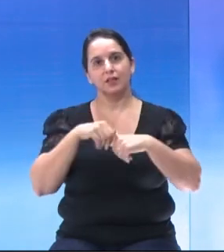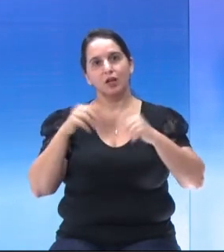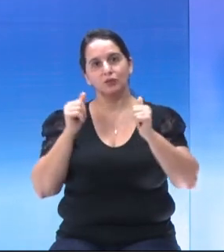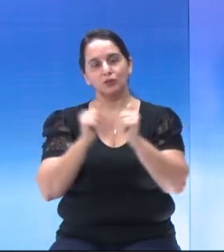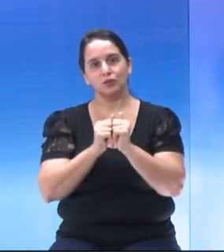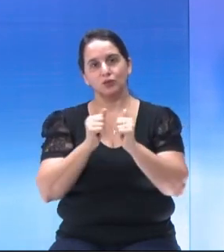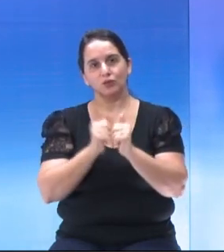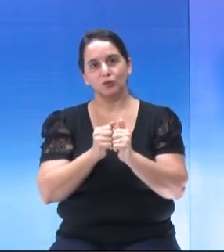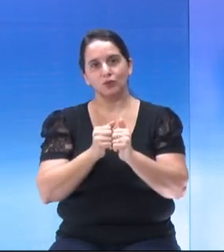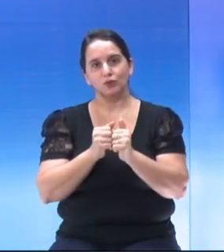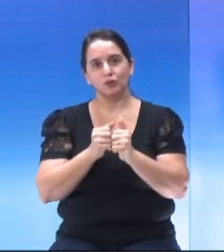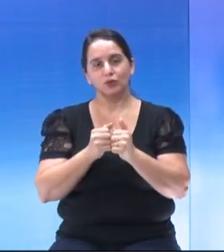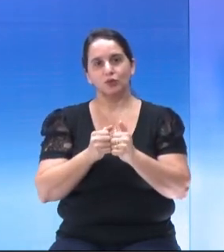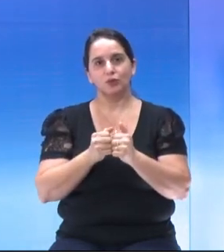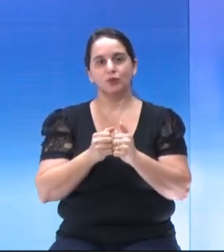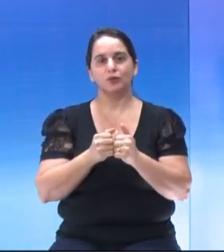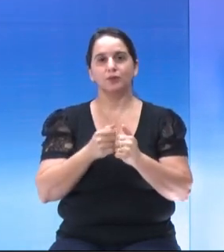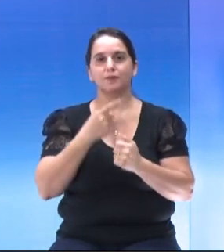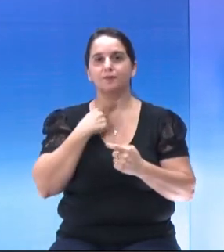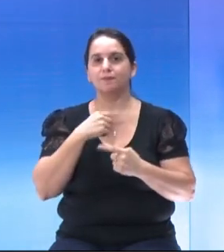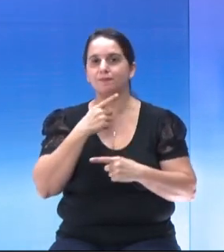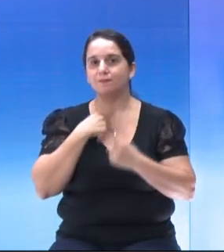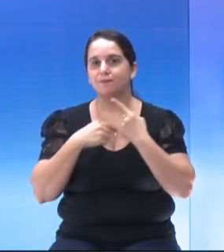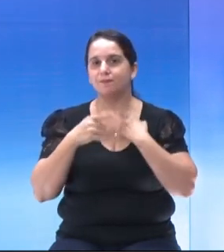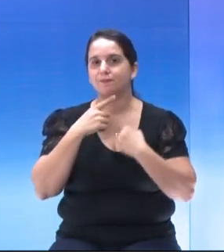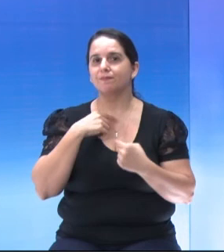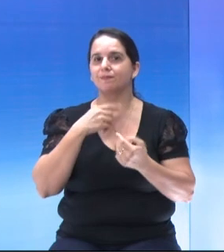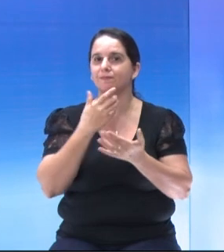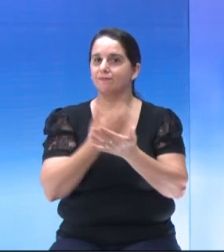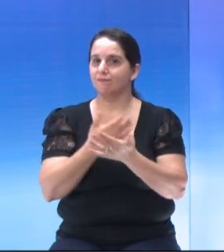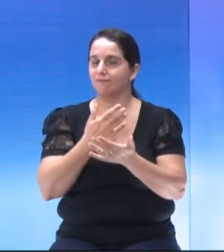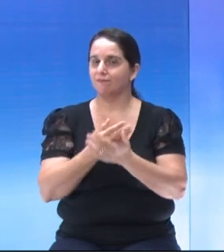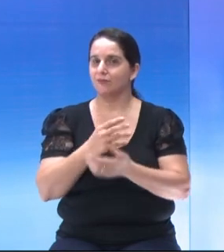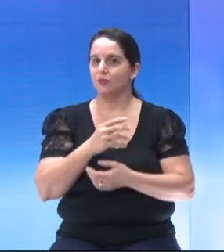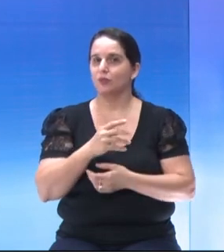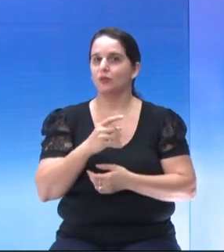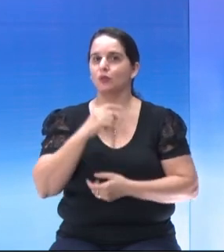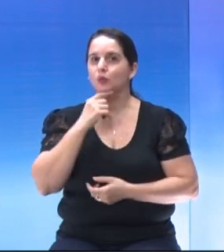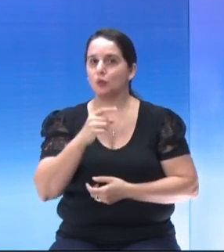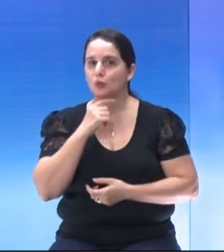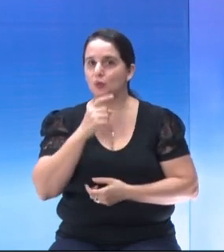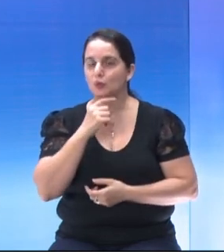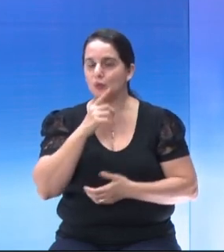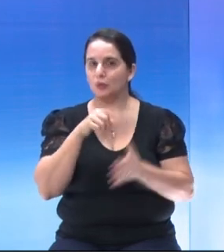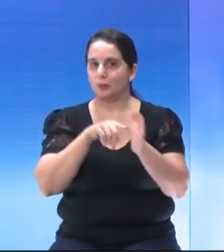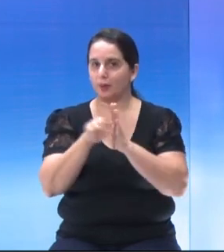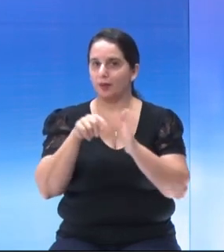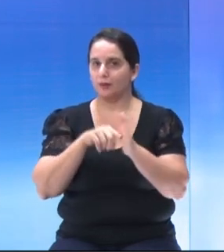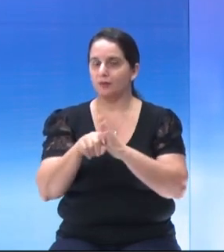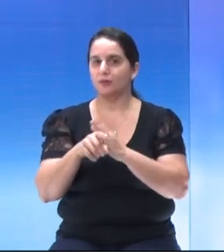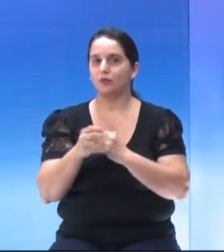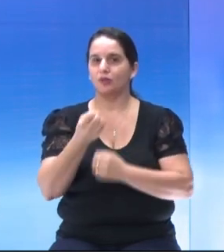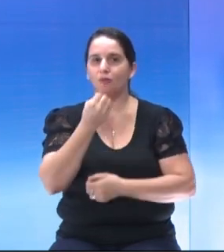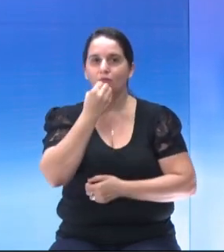poder estar contribuindo com você, tá? Eu espero que você faça muito proveito, tire muitas